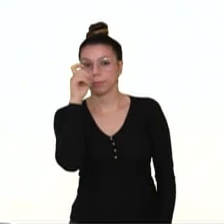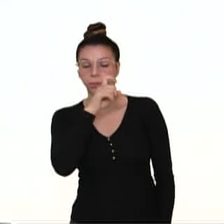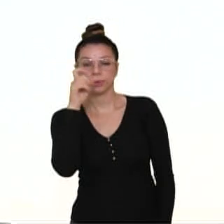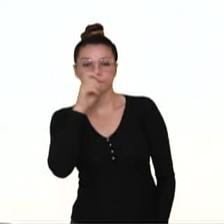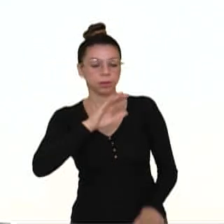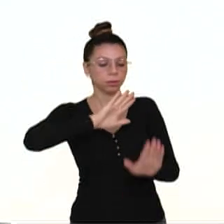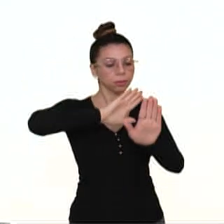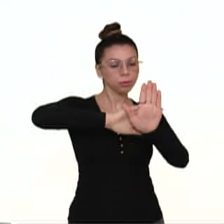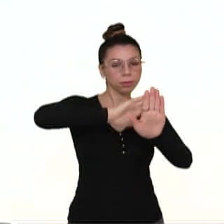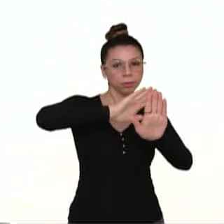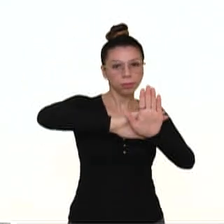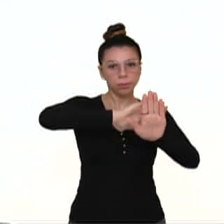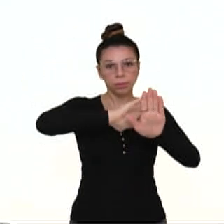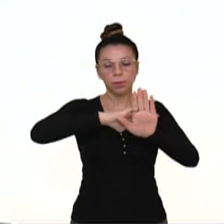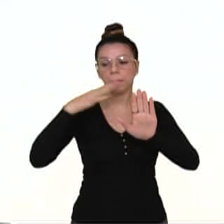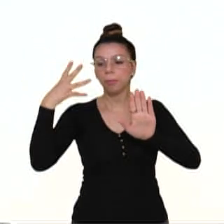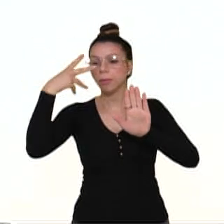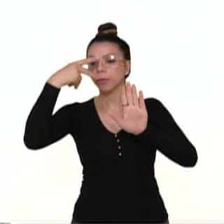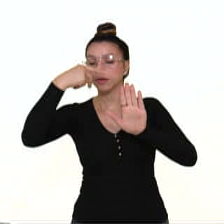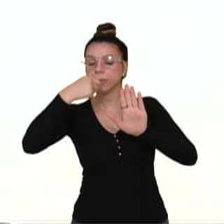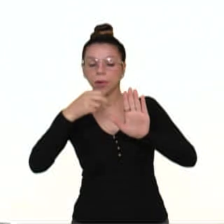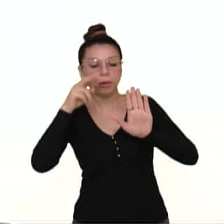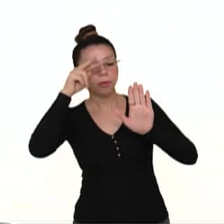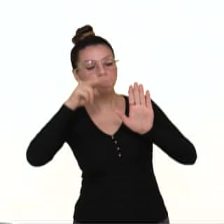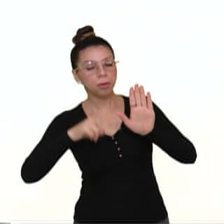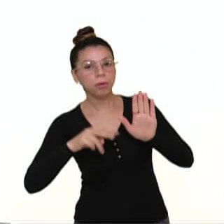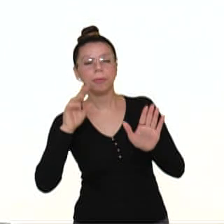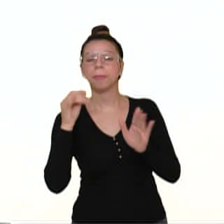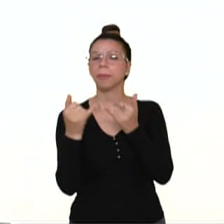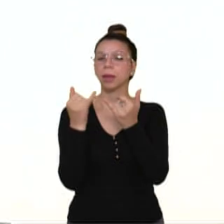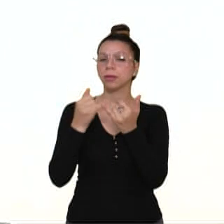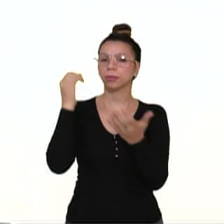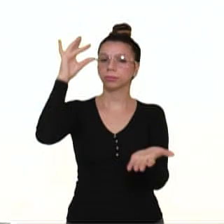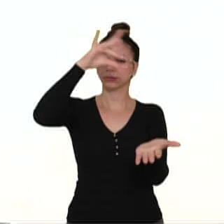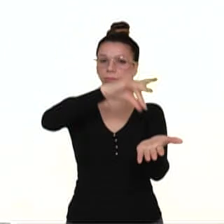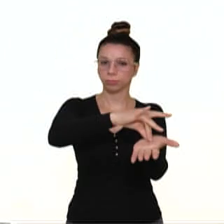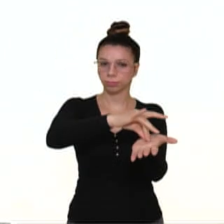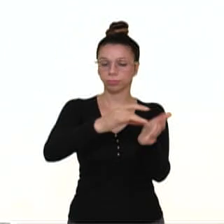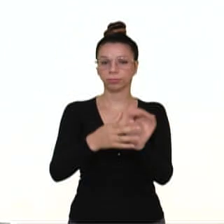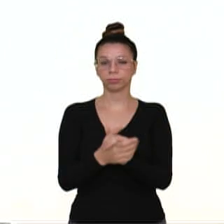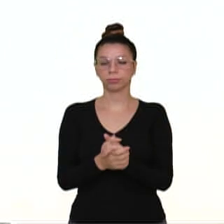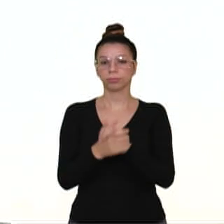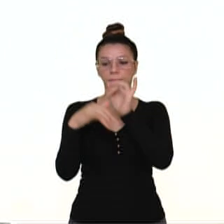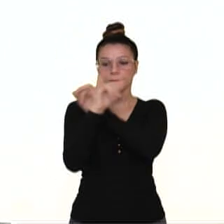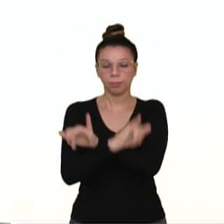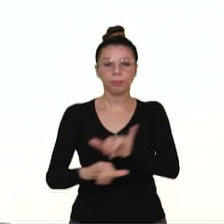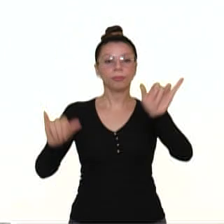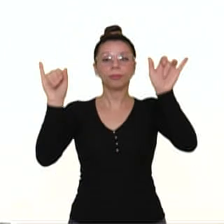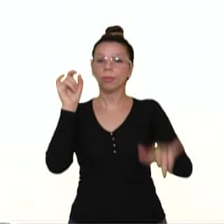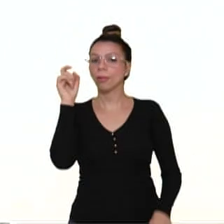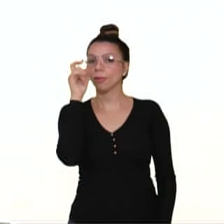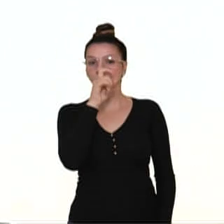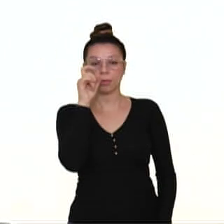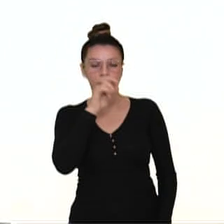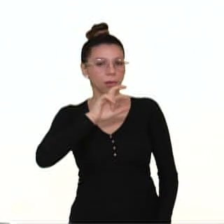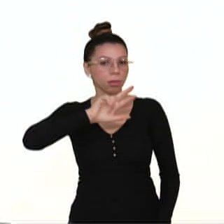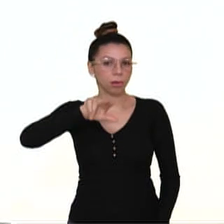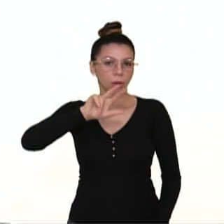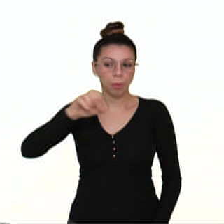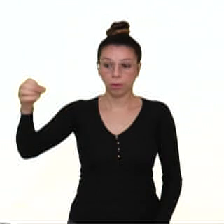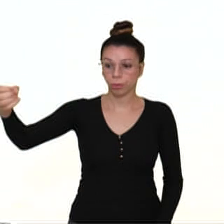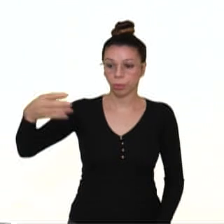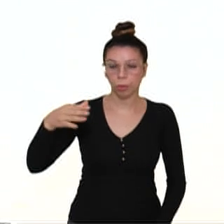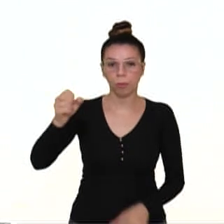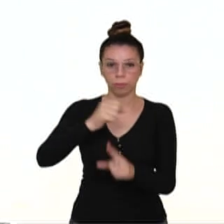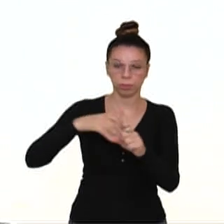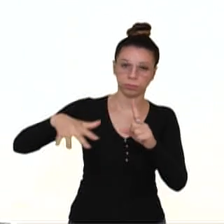lhe confere a aparência de verdade. Fake news não é uma novidade na sociedade,